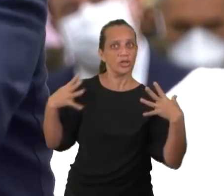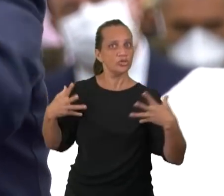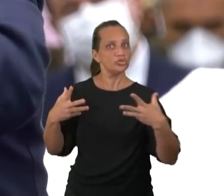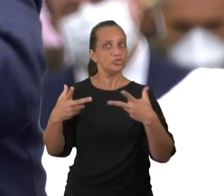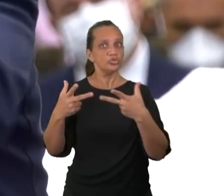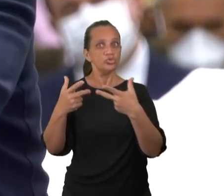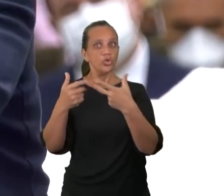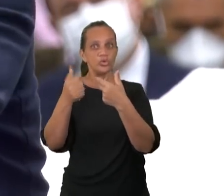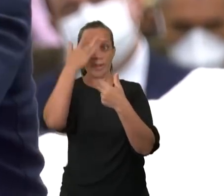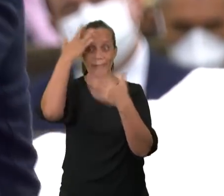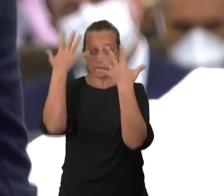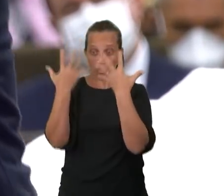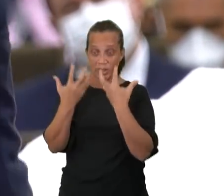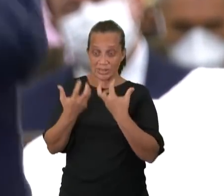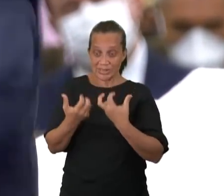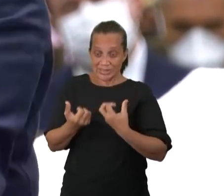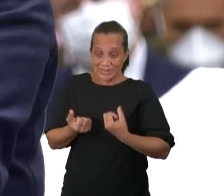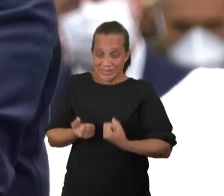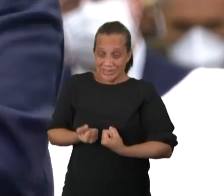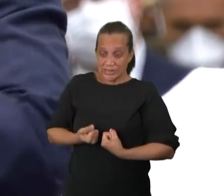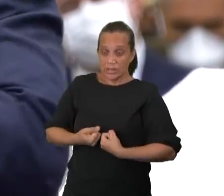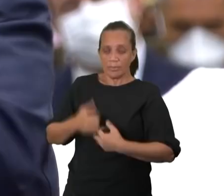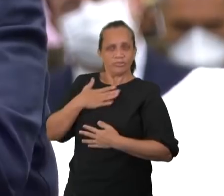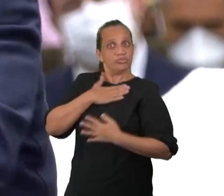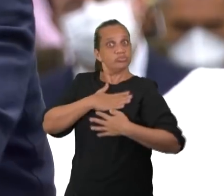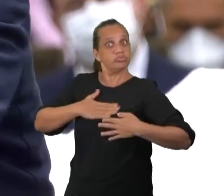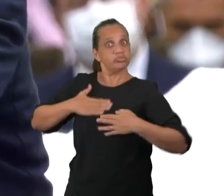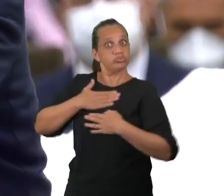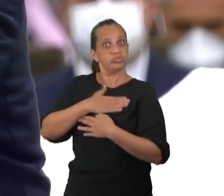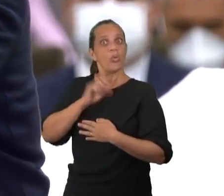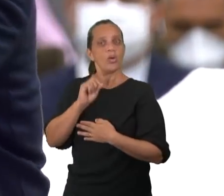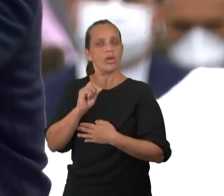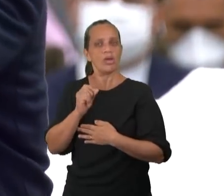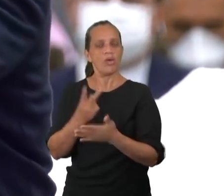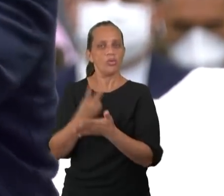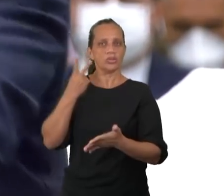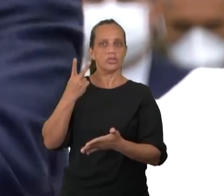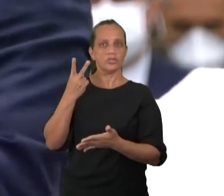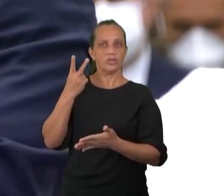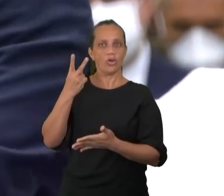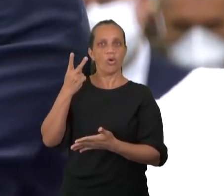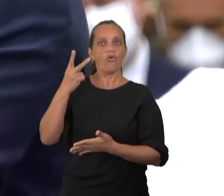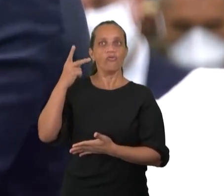que receberam de bom grado a palavra foram batizados.